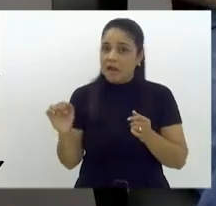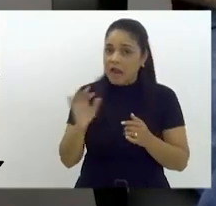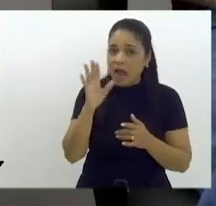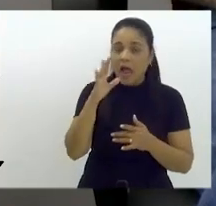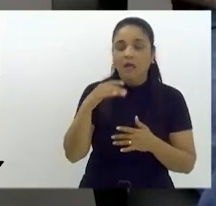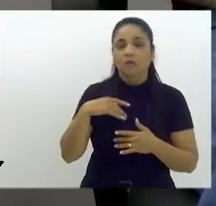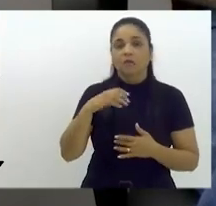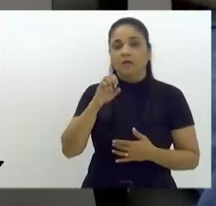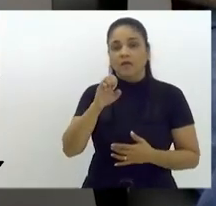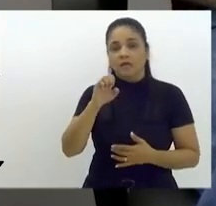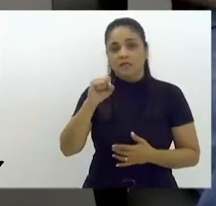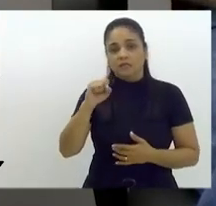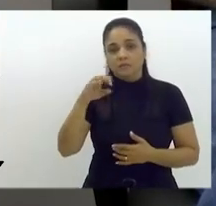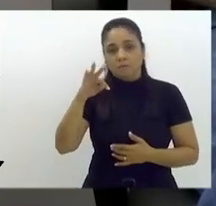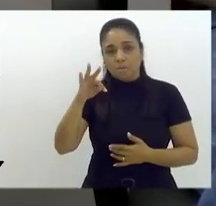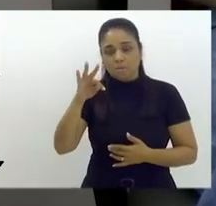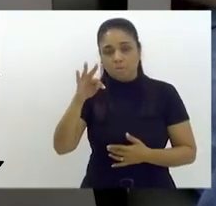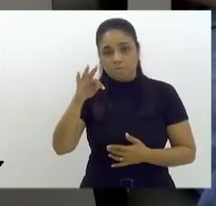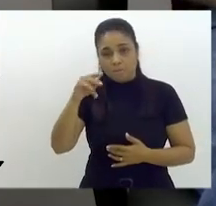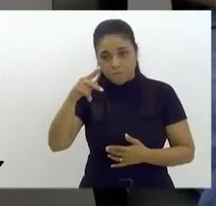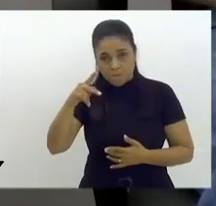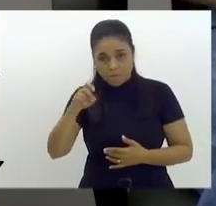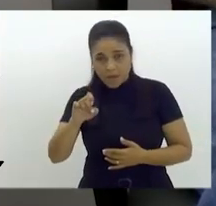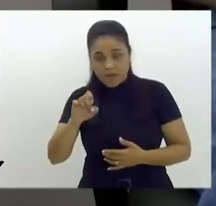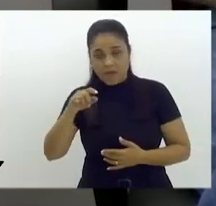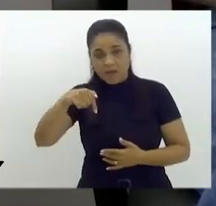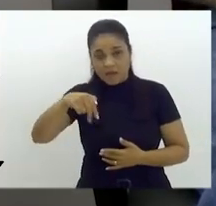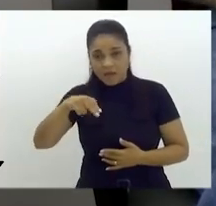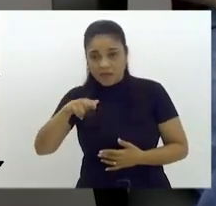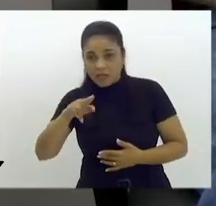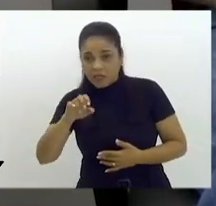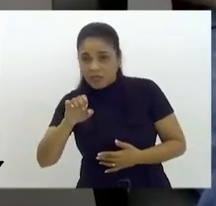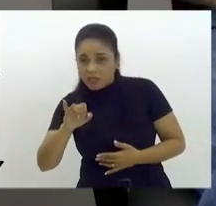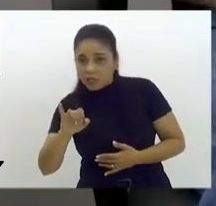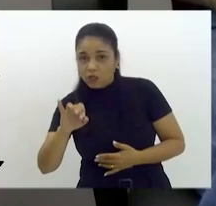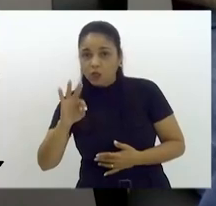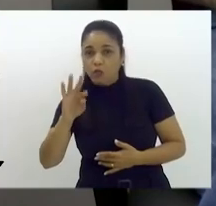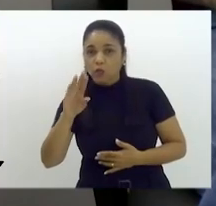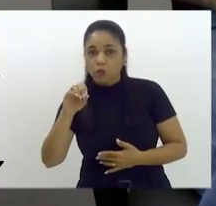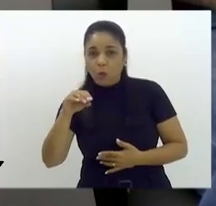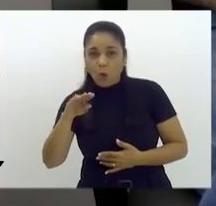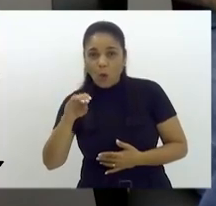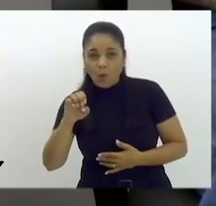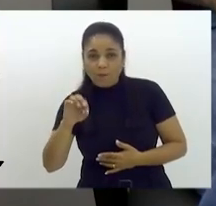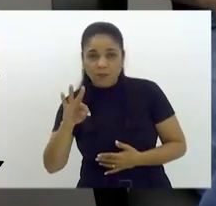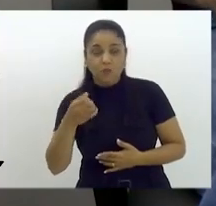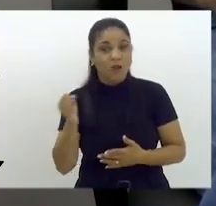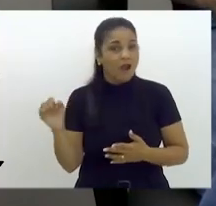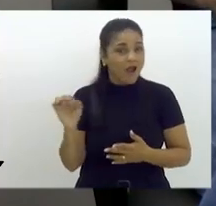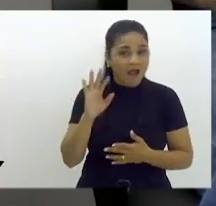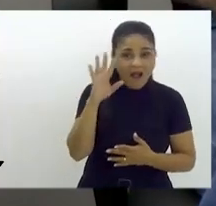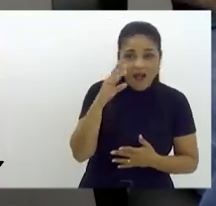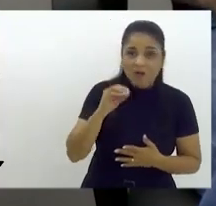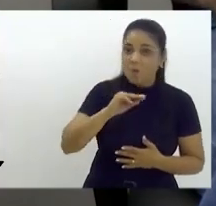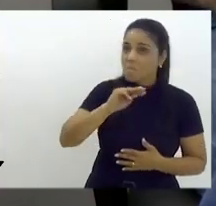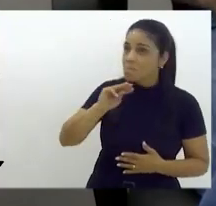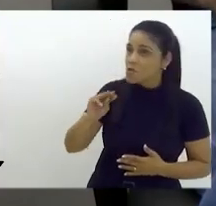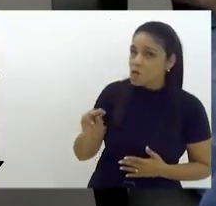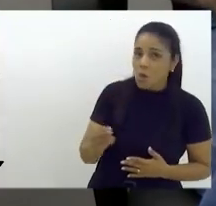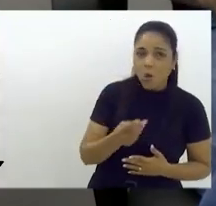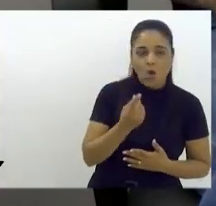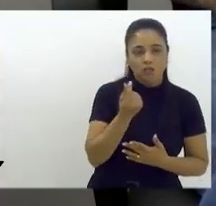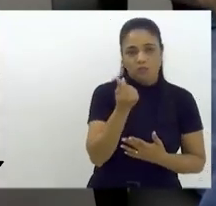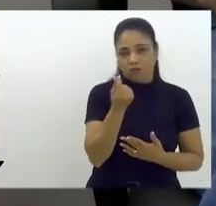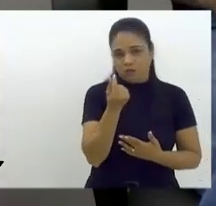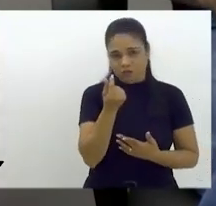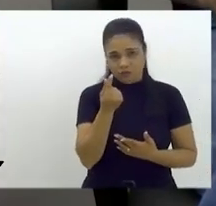espectrômetro pega um leve outros equipamentos são caros são equipamentos de mais de milhões de reais né se a gente tivesse uma